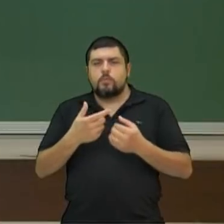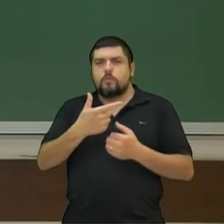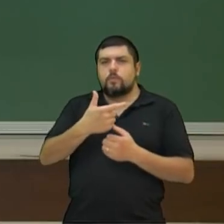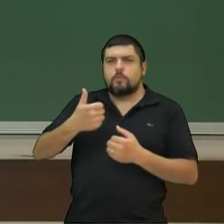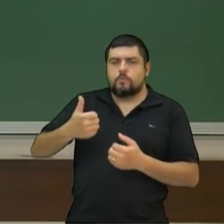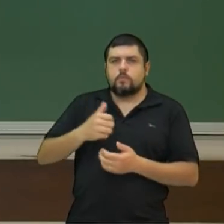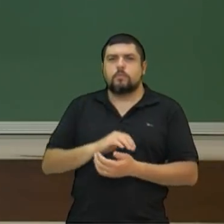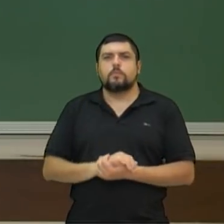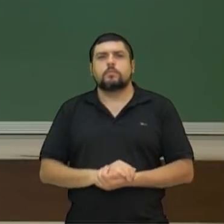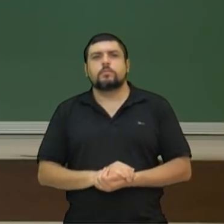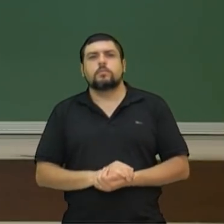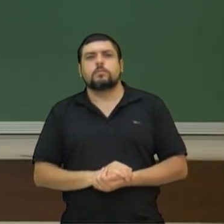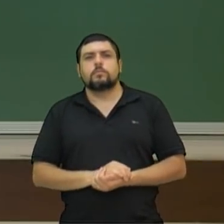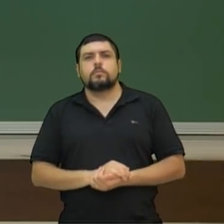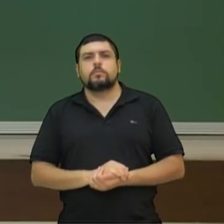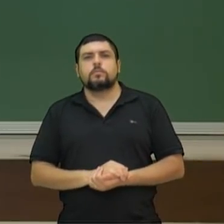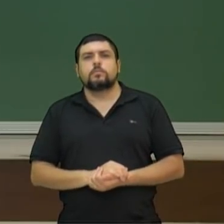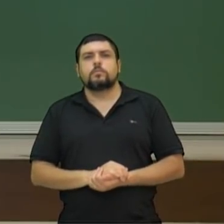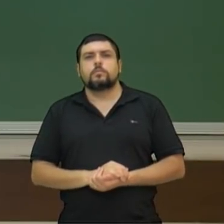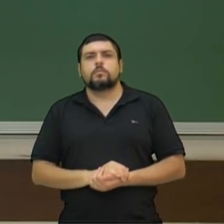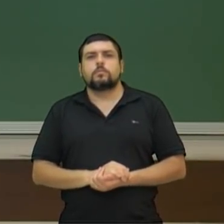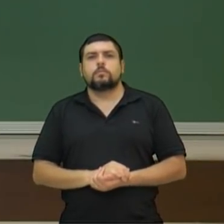ficar?